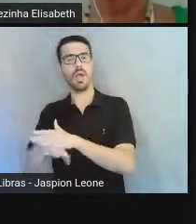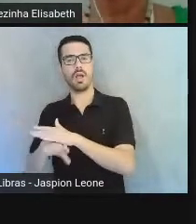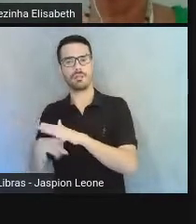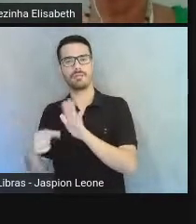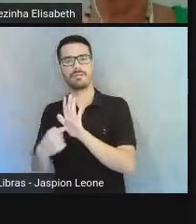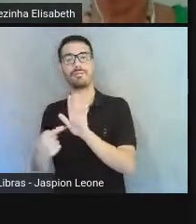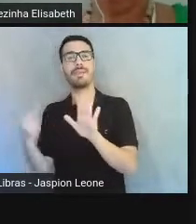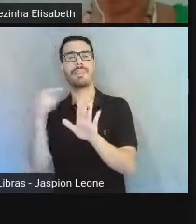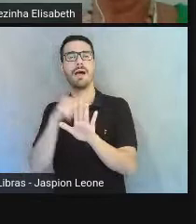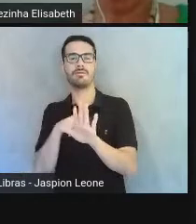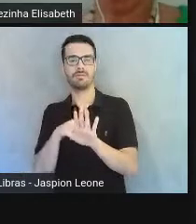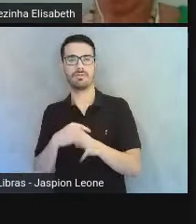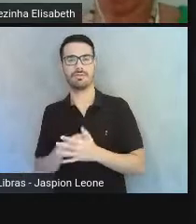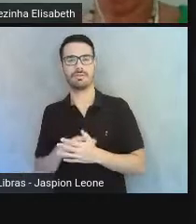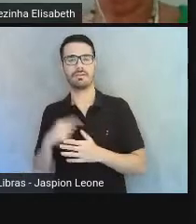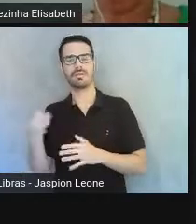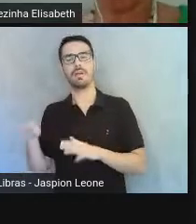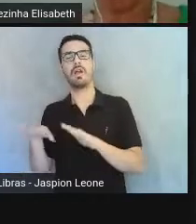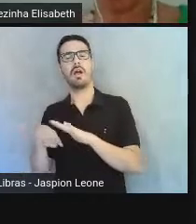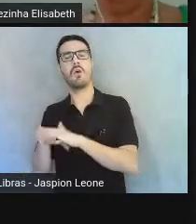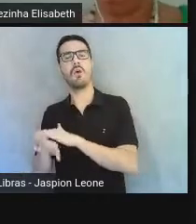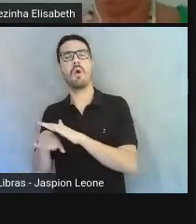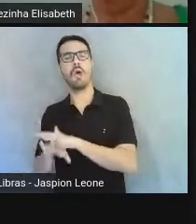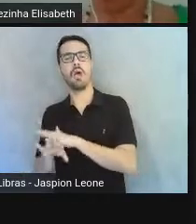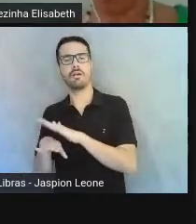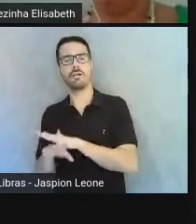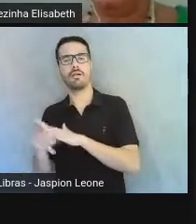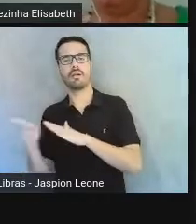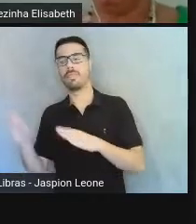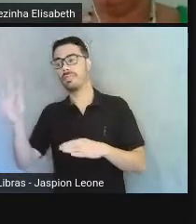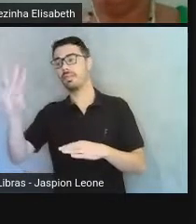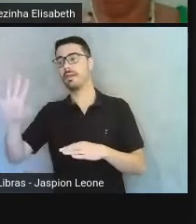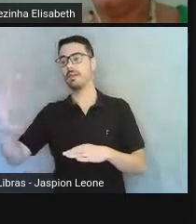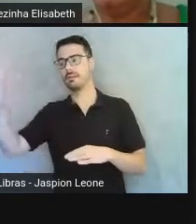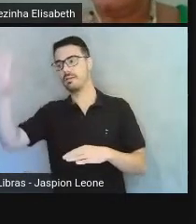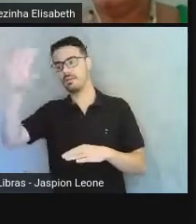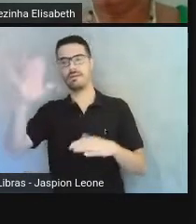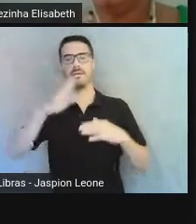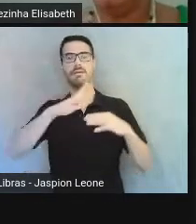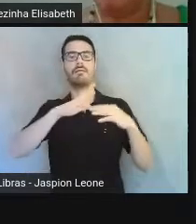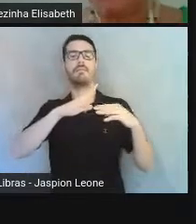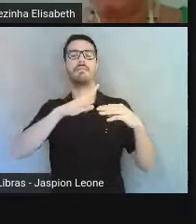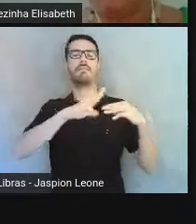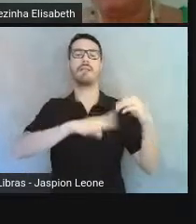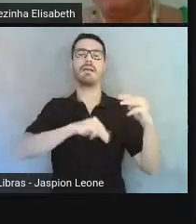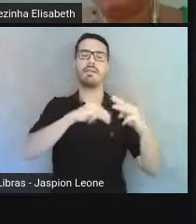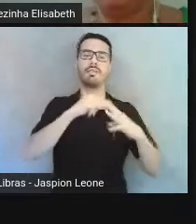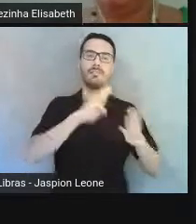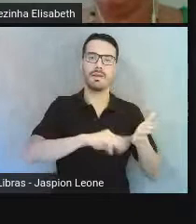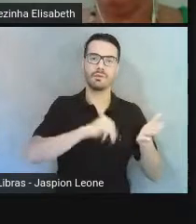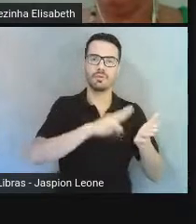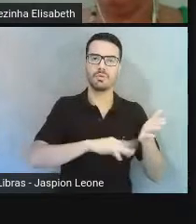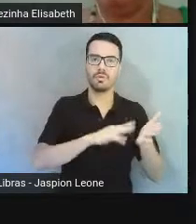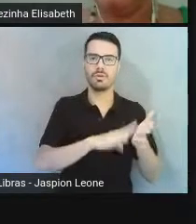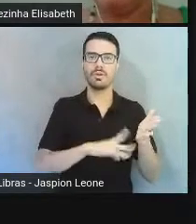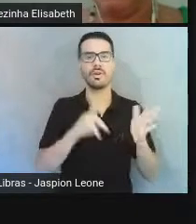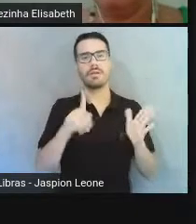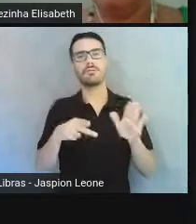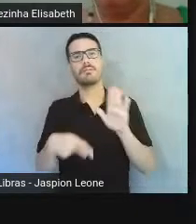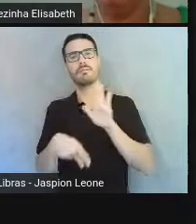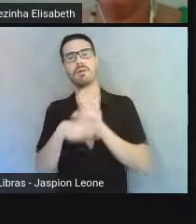pesquisa, não é? Que a teoria e as metodologias, elas são caixas de ferramentas que